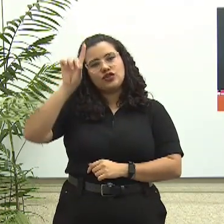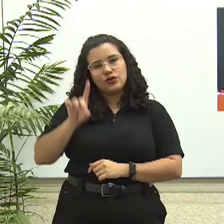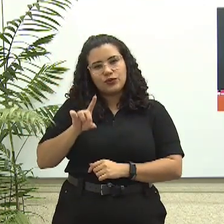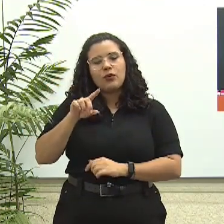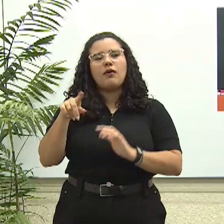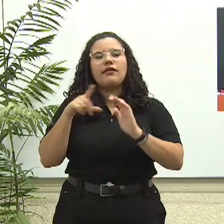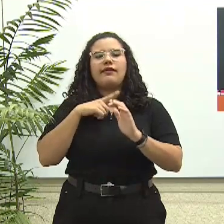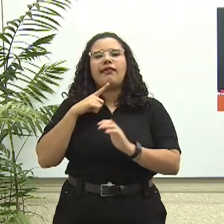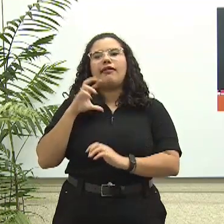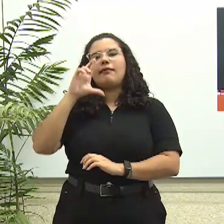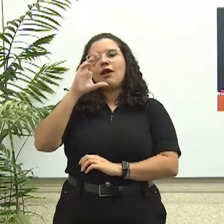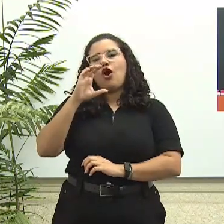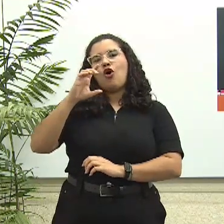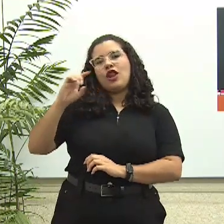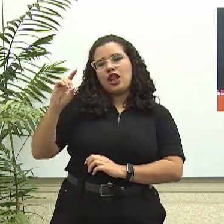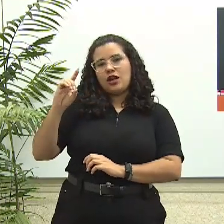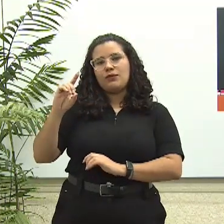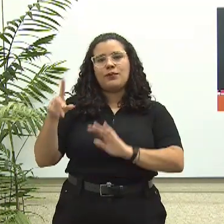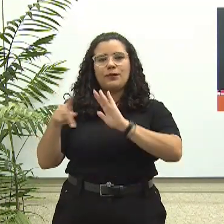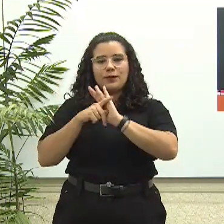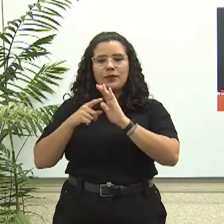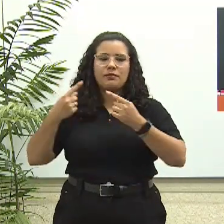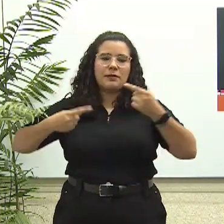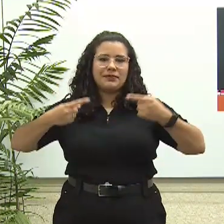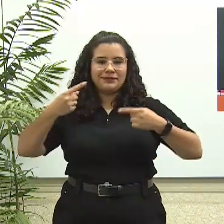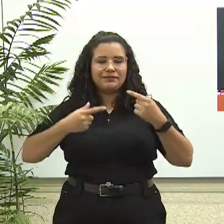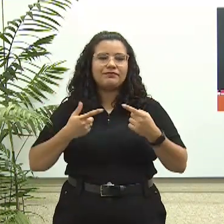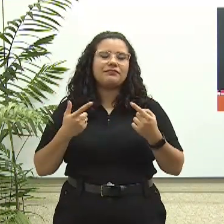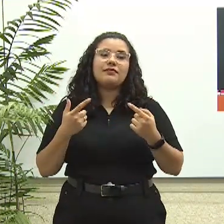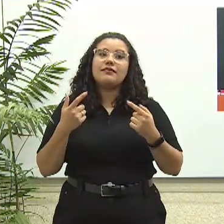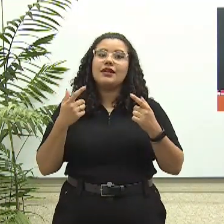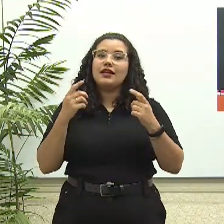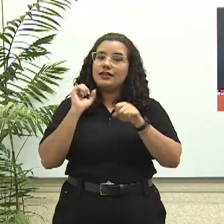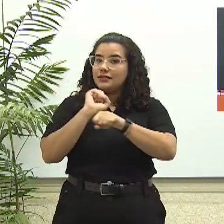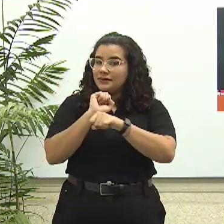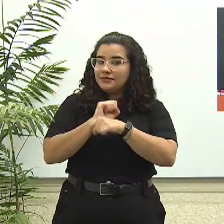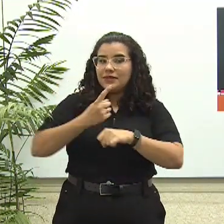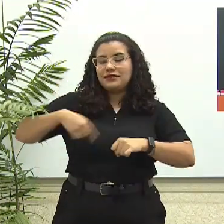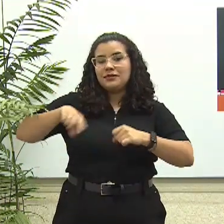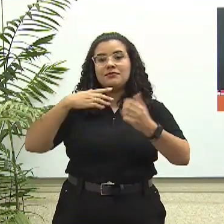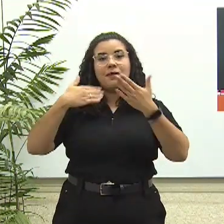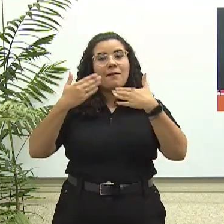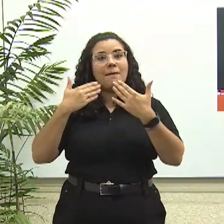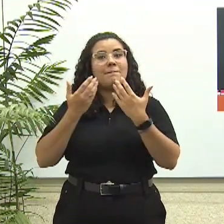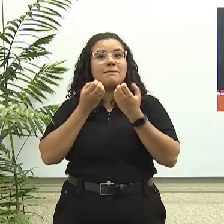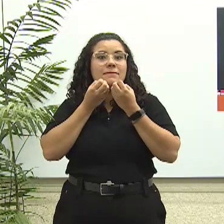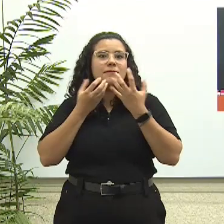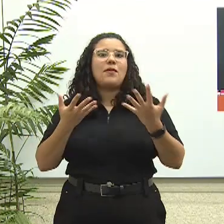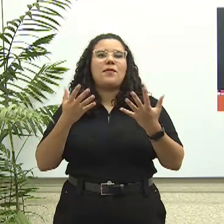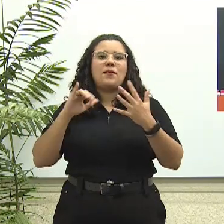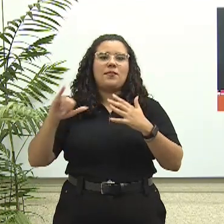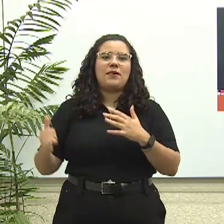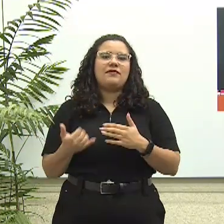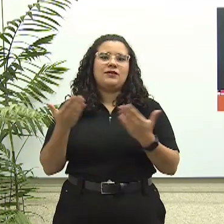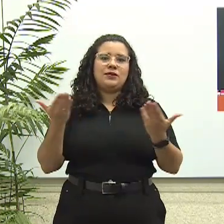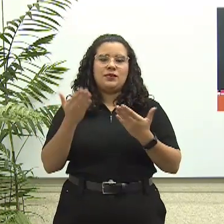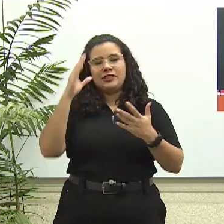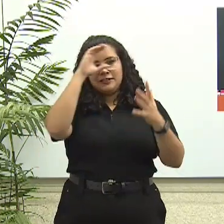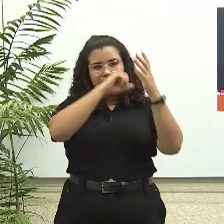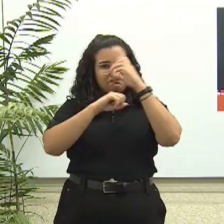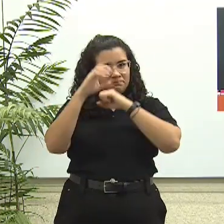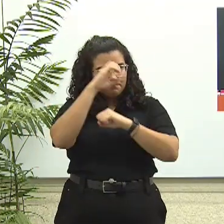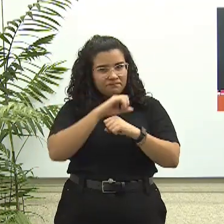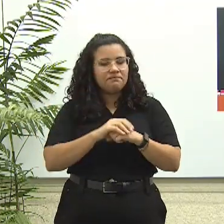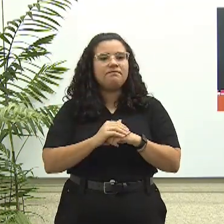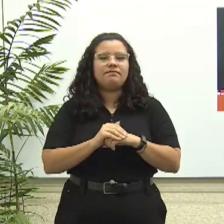coordenar os debates Eu desejo que seja um evento muito bom depois disso aqui vai ser publicado na revista que o exemplar que sai